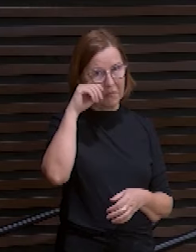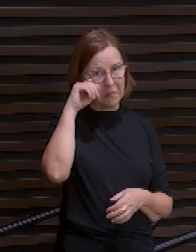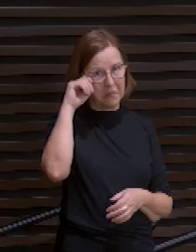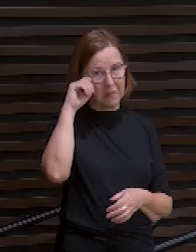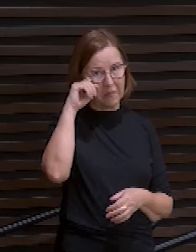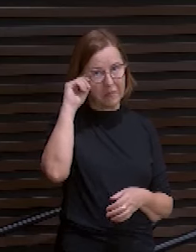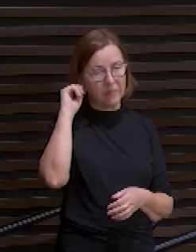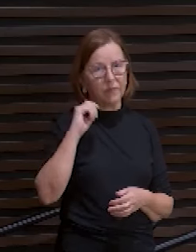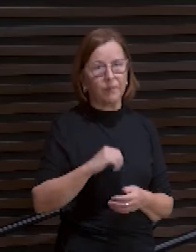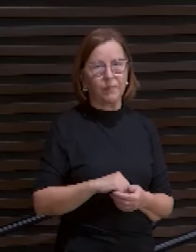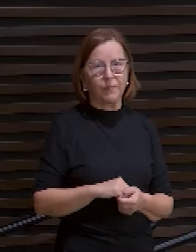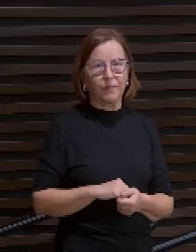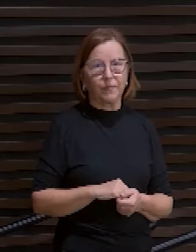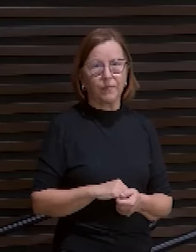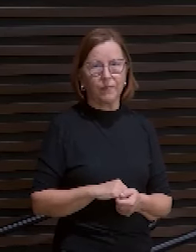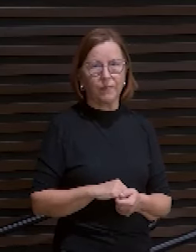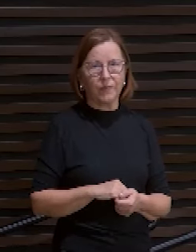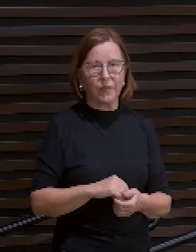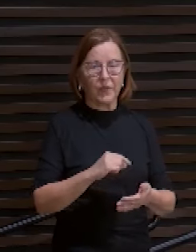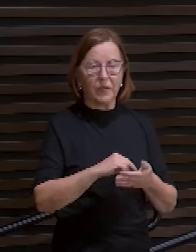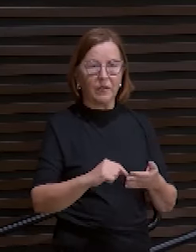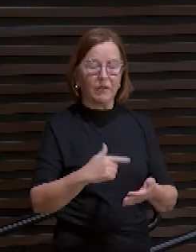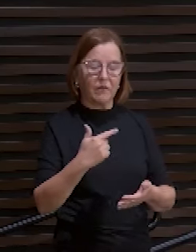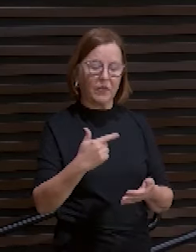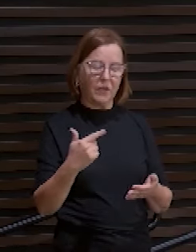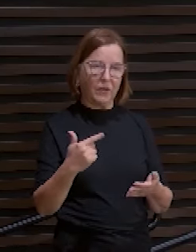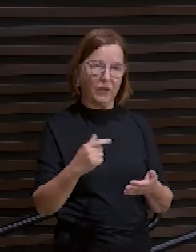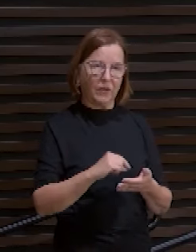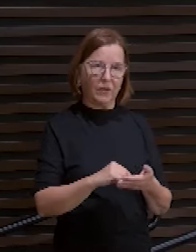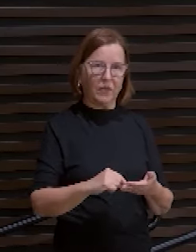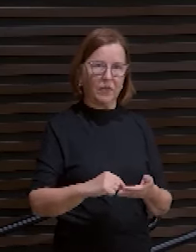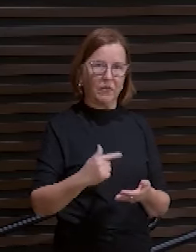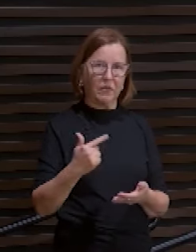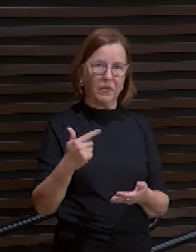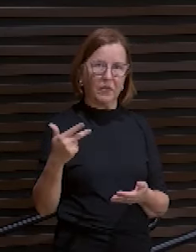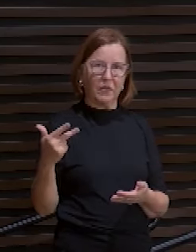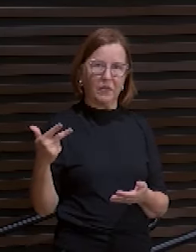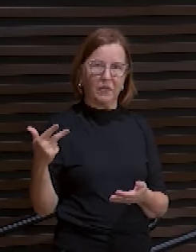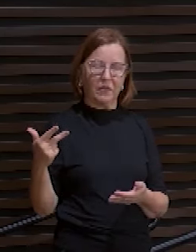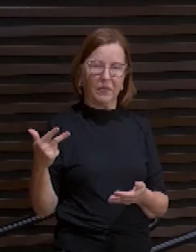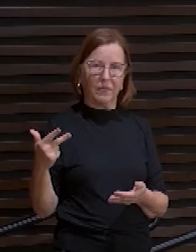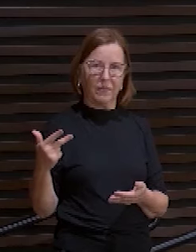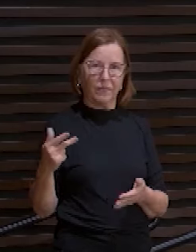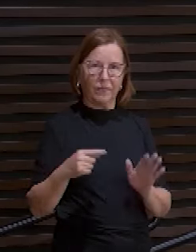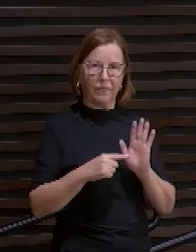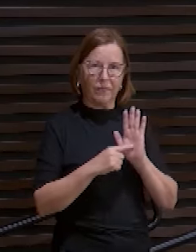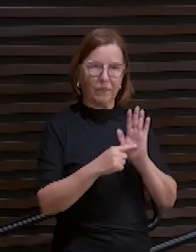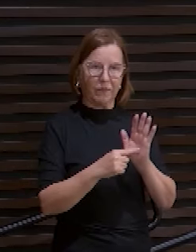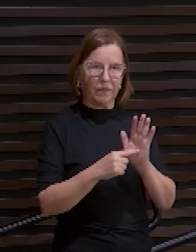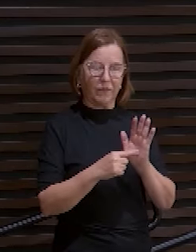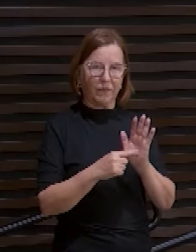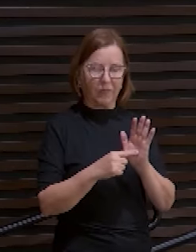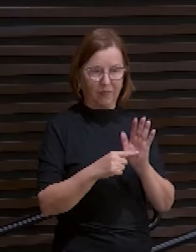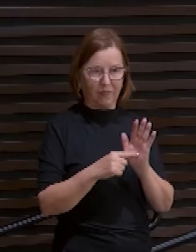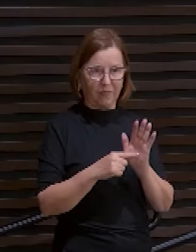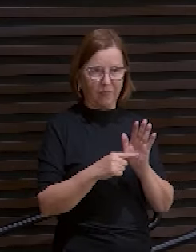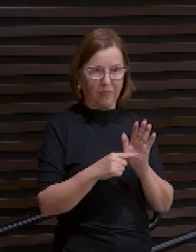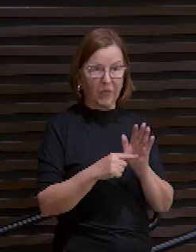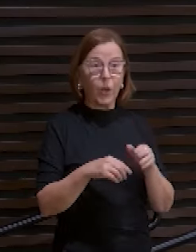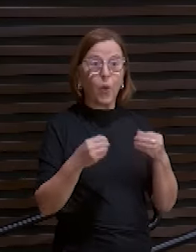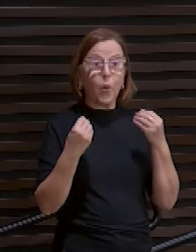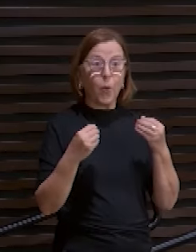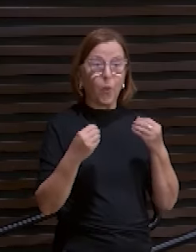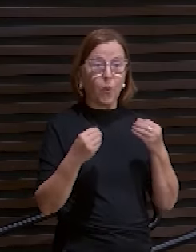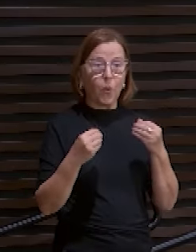pecado os versículos 22 e 23 trazem o antídoto para combater